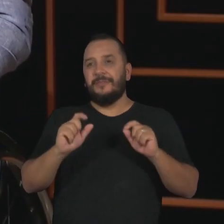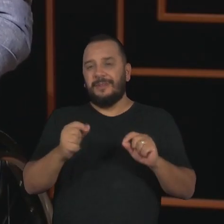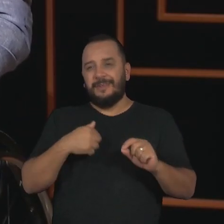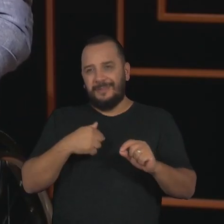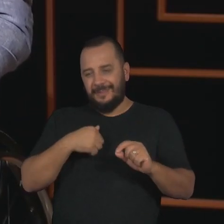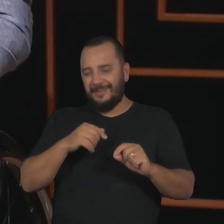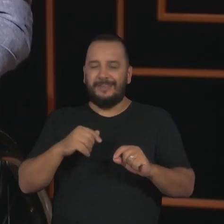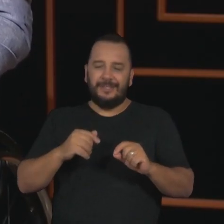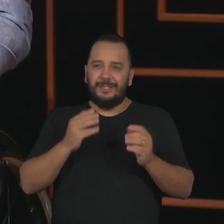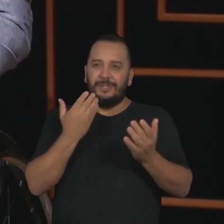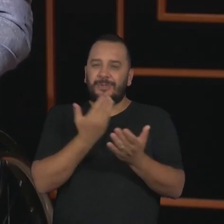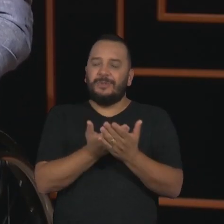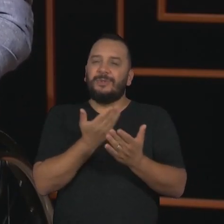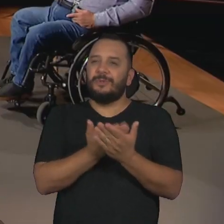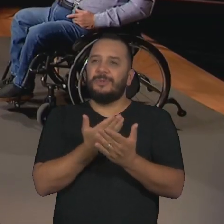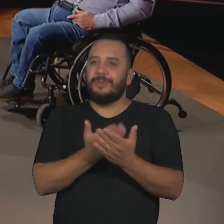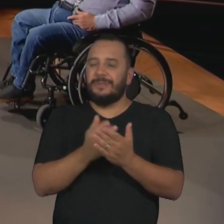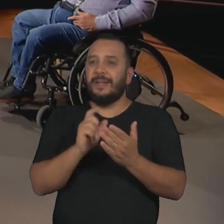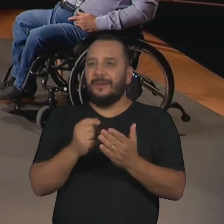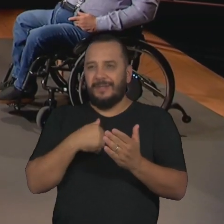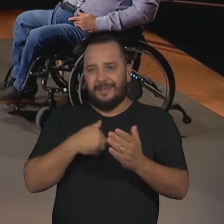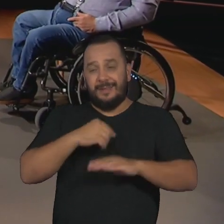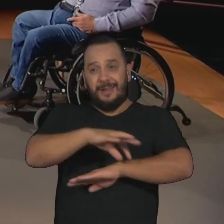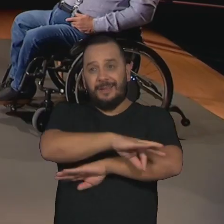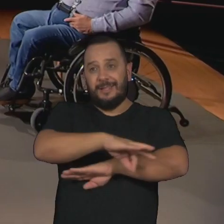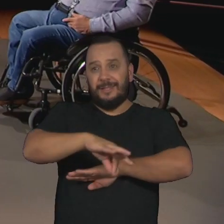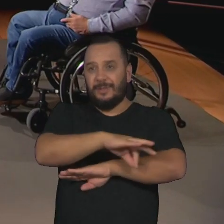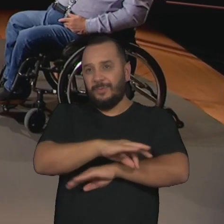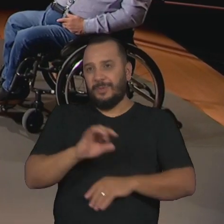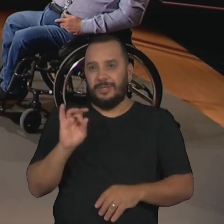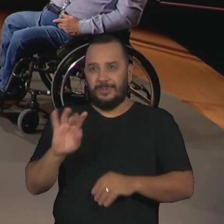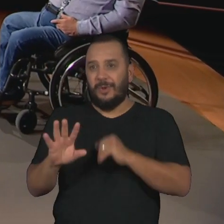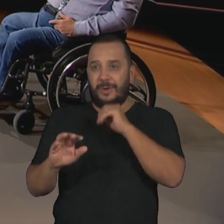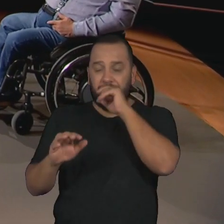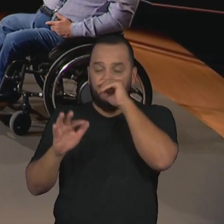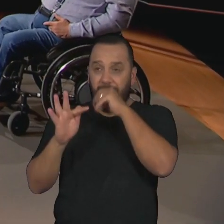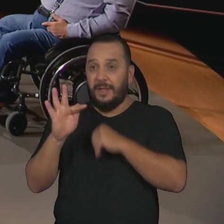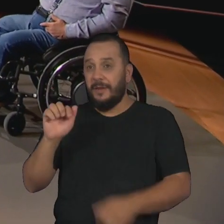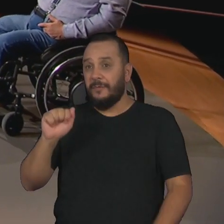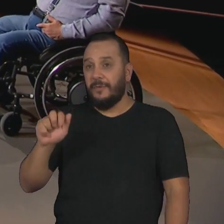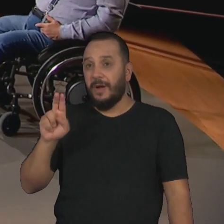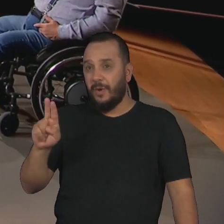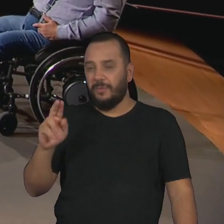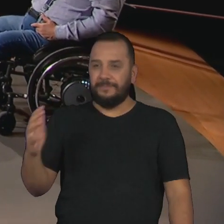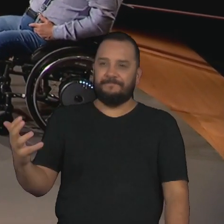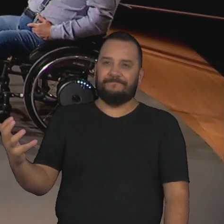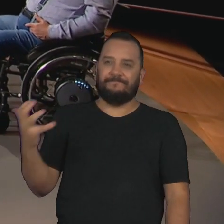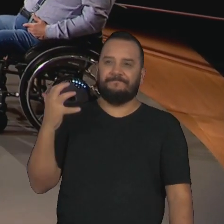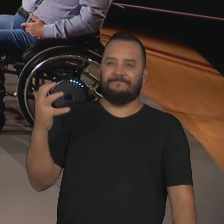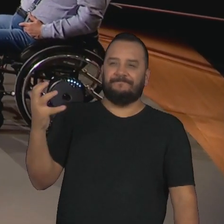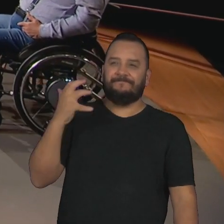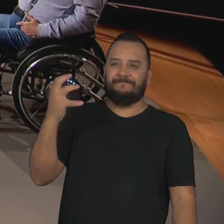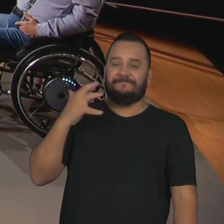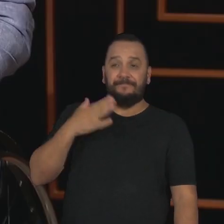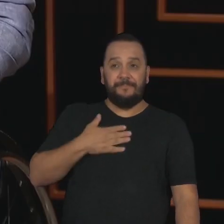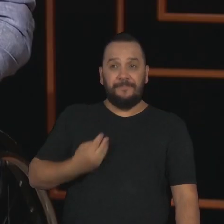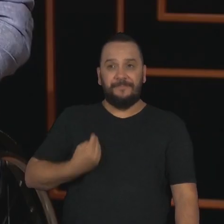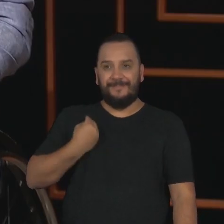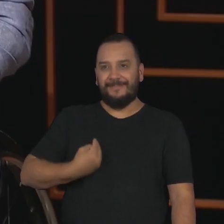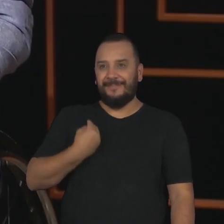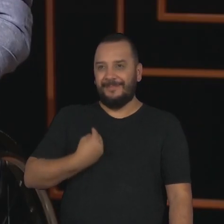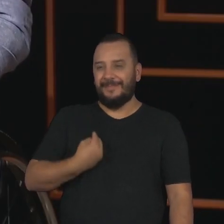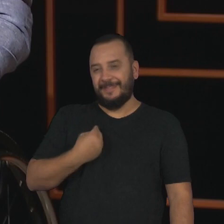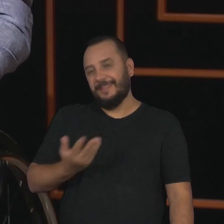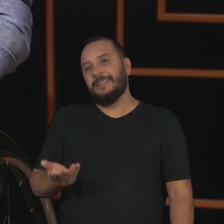ela veio como uma intenção muito mais vital do que conceitual. Né?